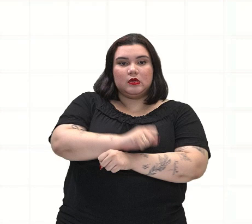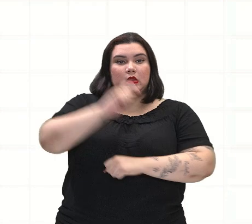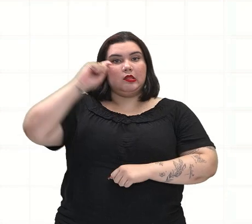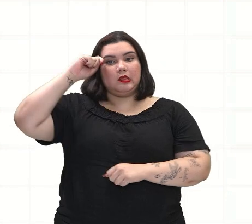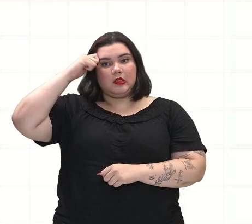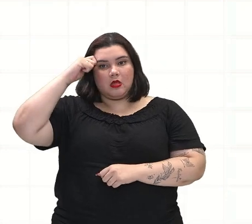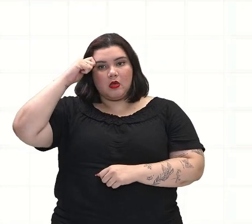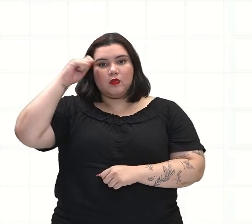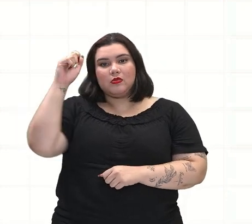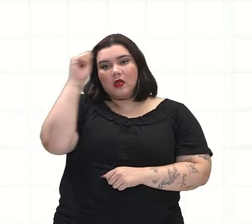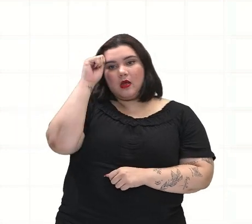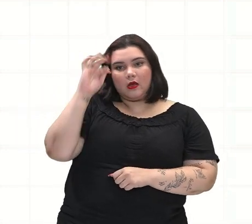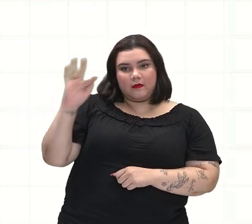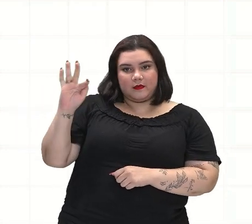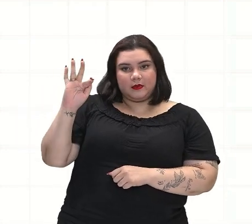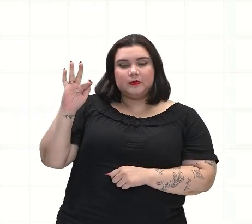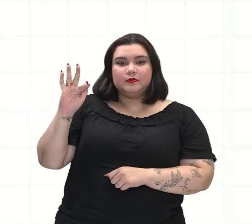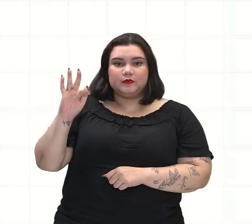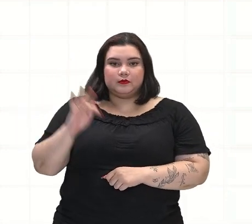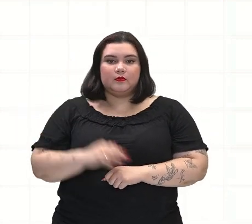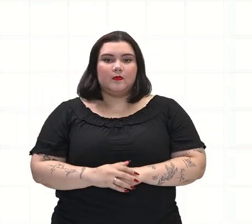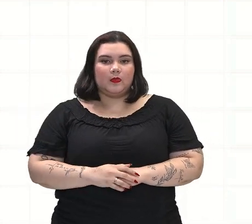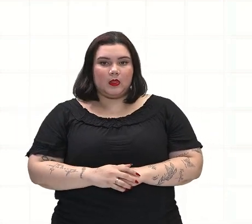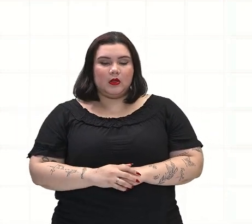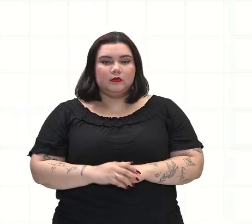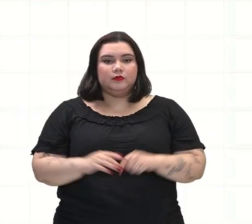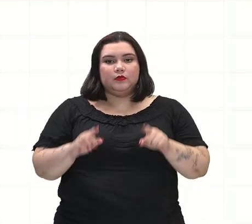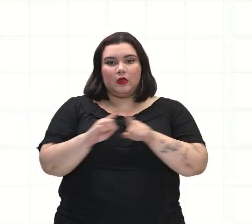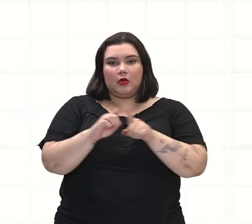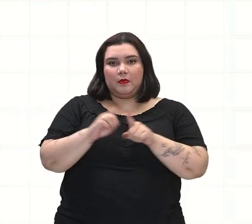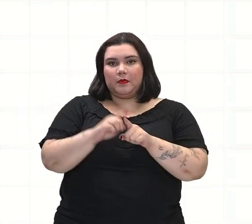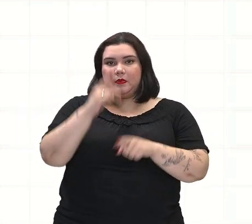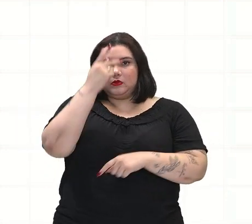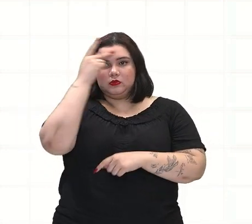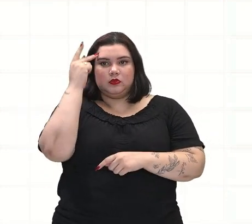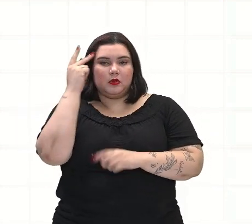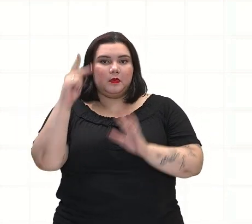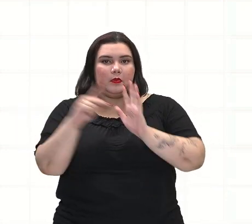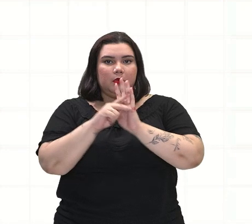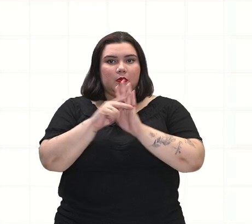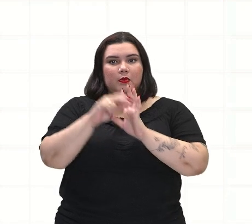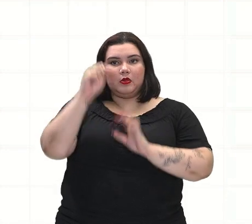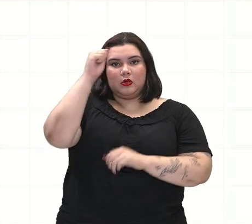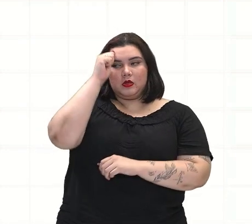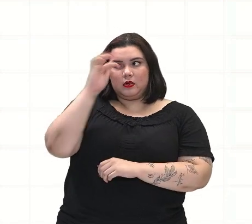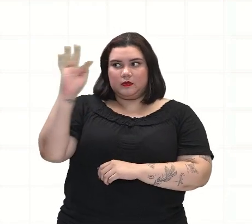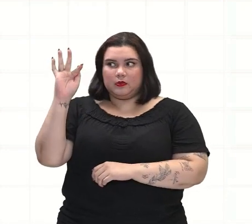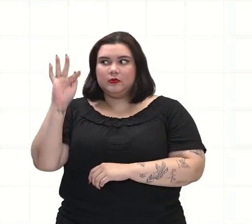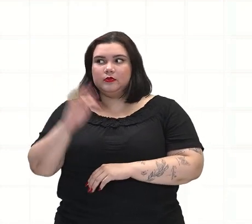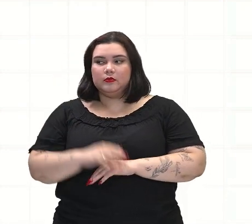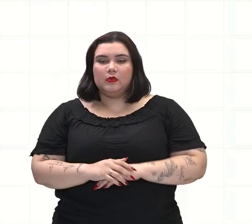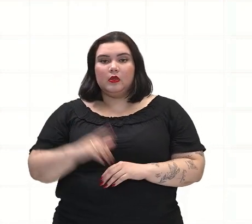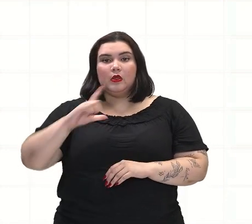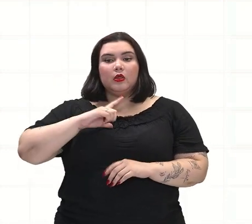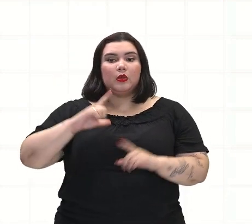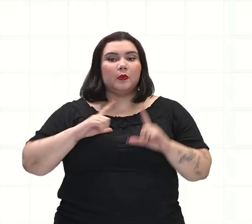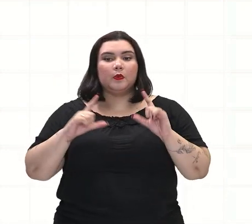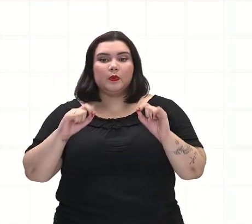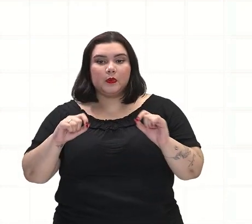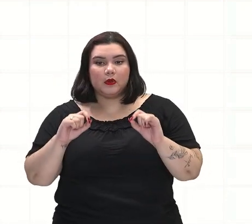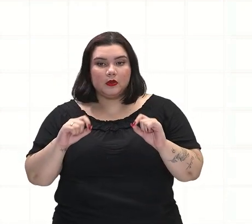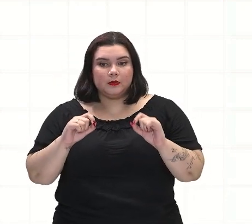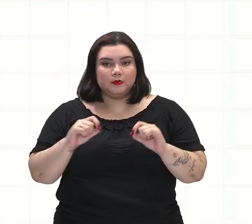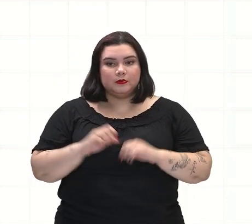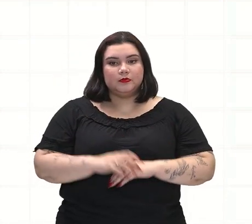africanos e pessoas de ascendência africana. Você tem o quê? Justamente